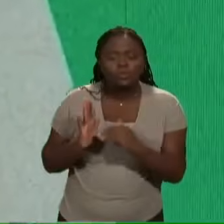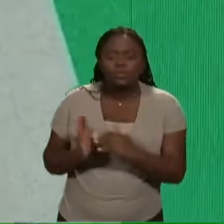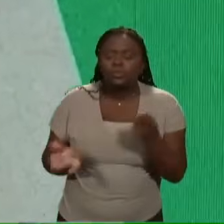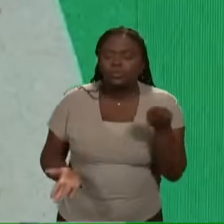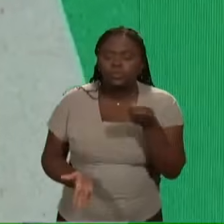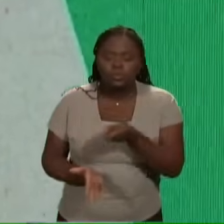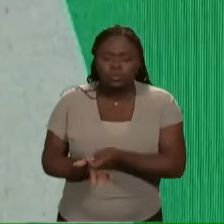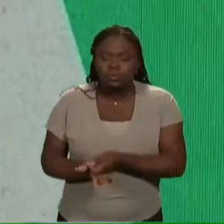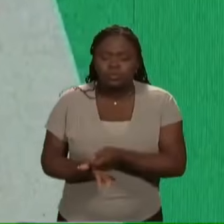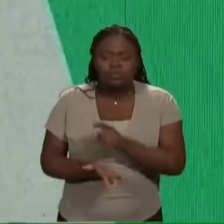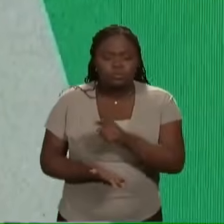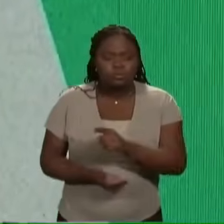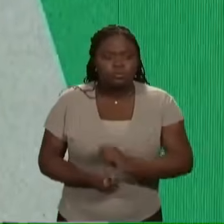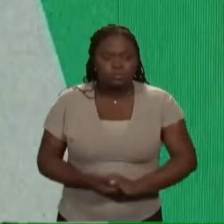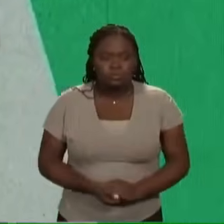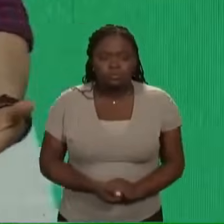pagarei.